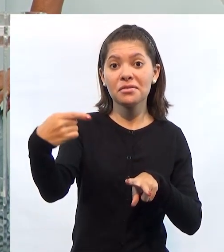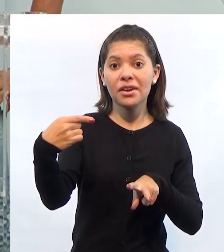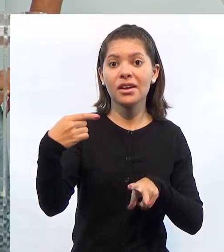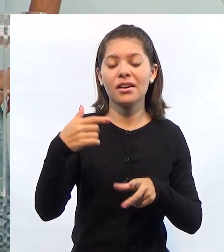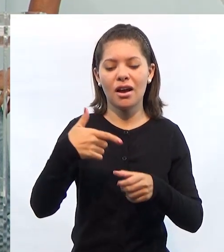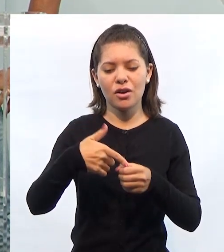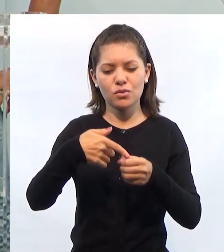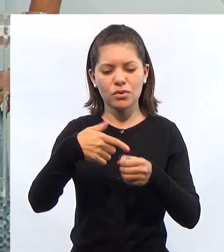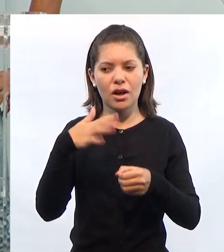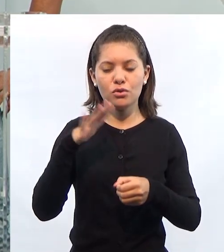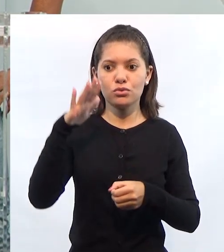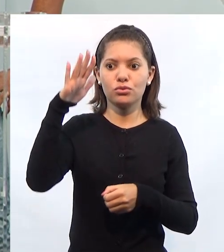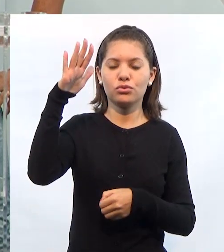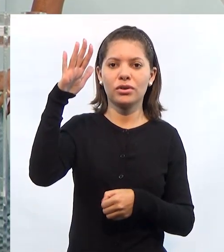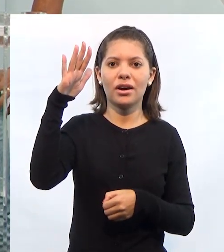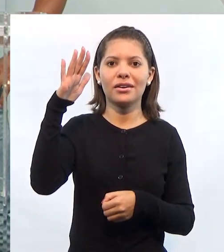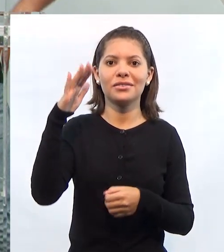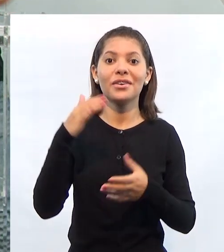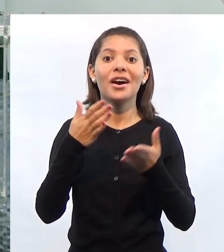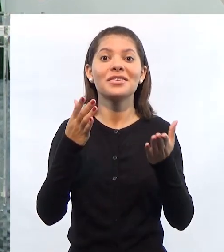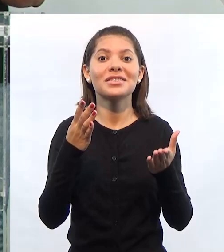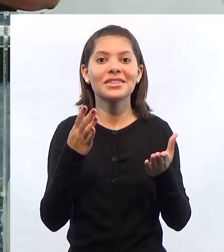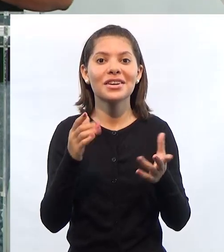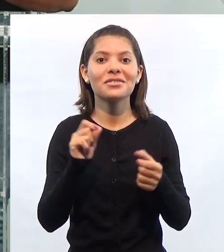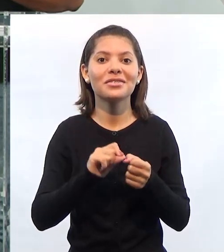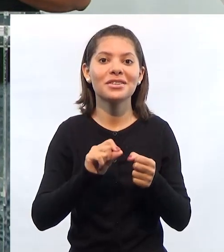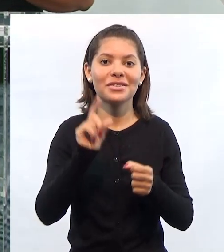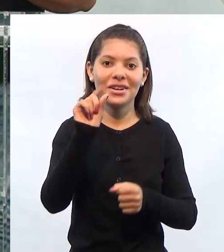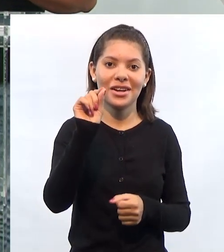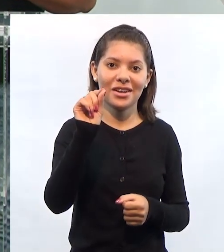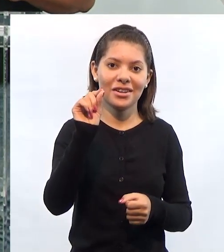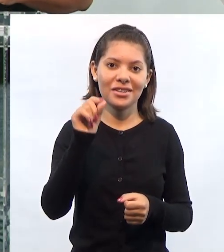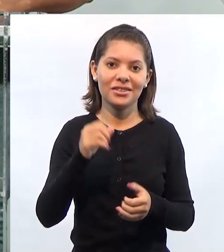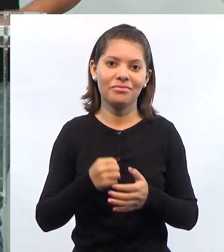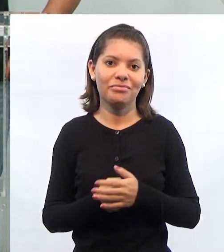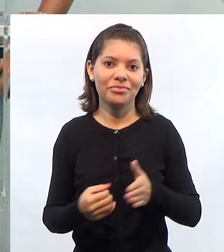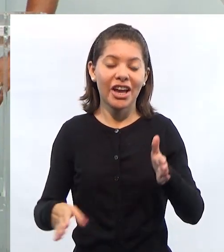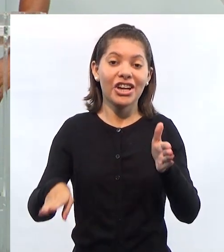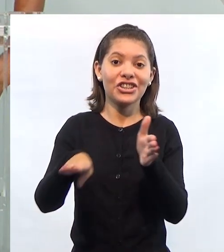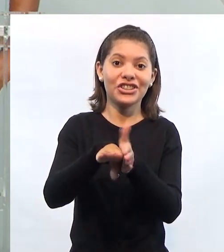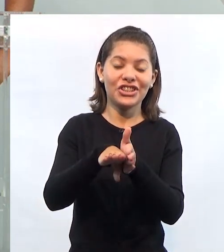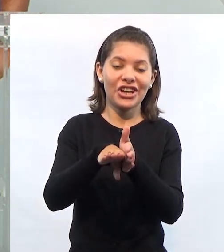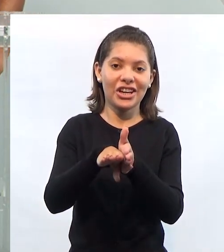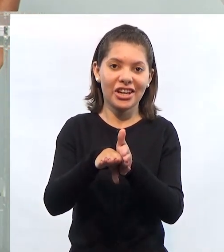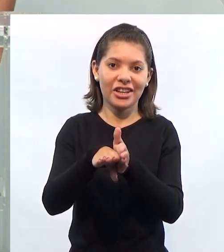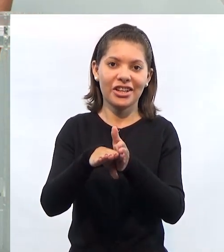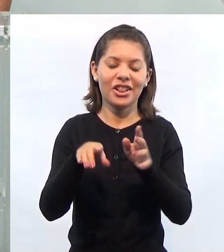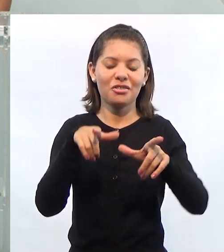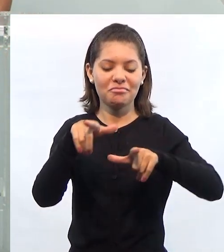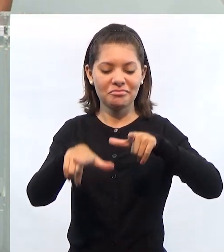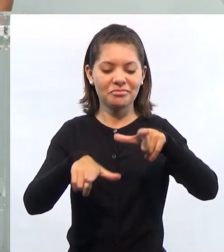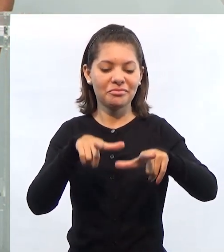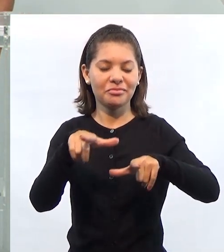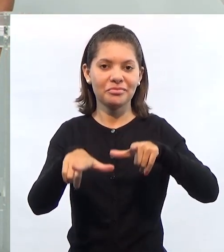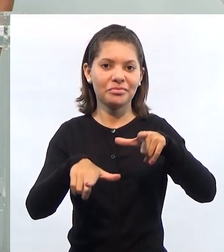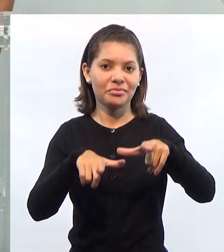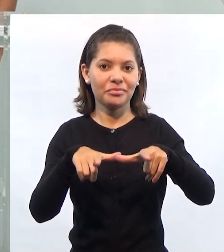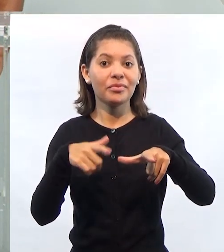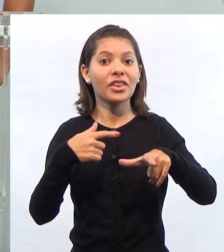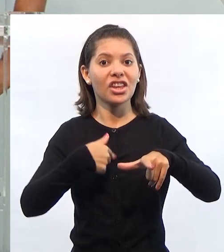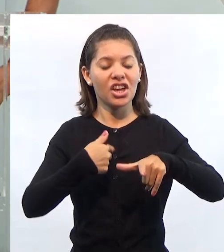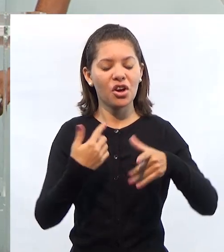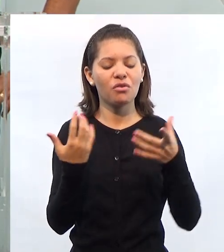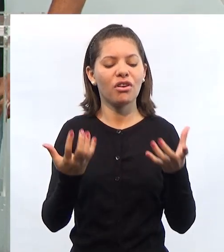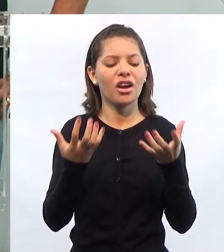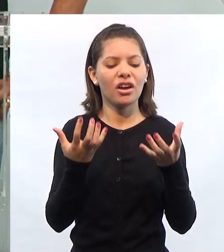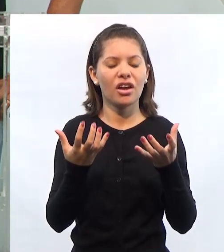a gasolina sobe. O que você vai fazer? Você vai lá para a sua distribuidora e fala assim, olha, distribuidora,